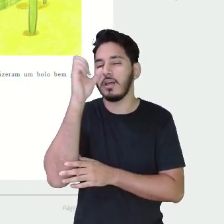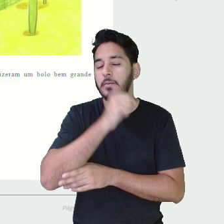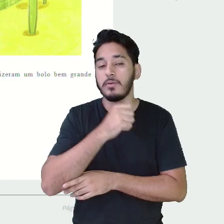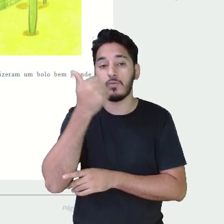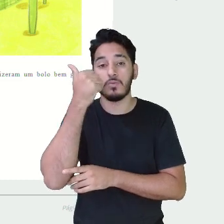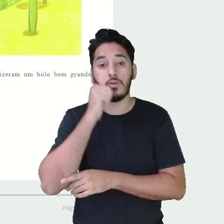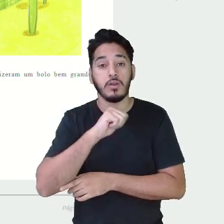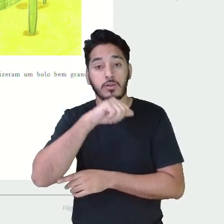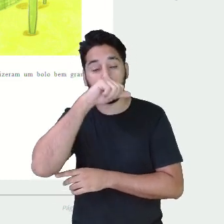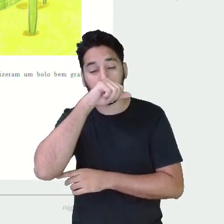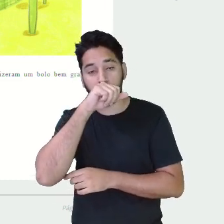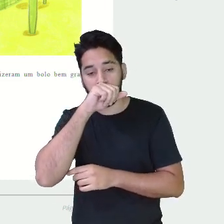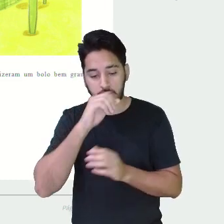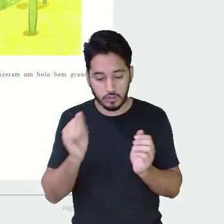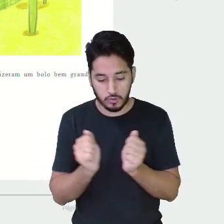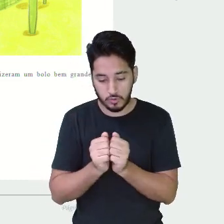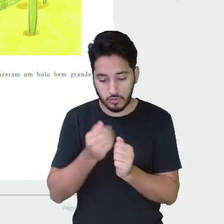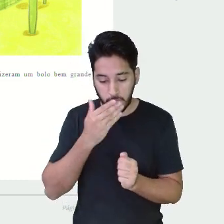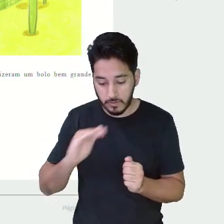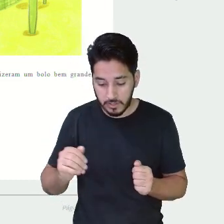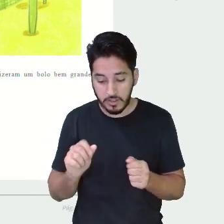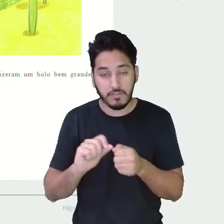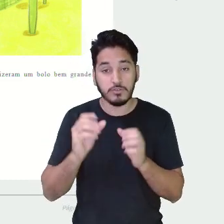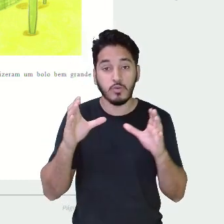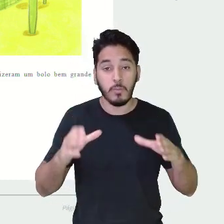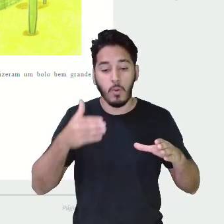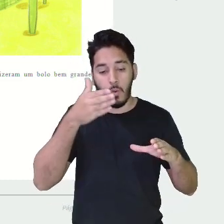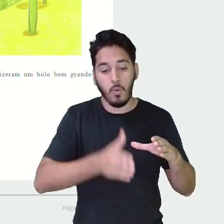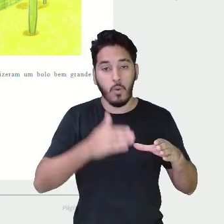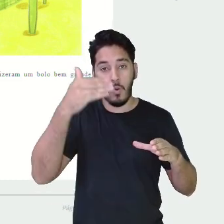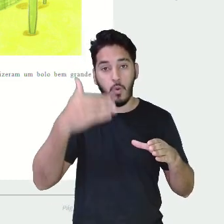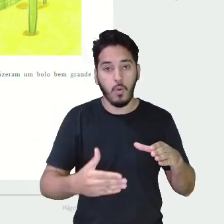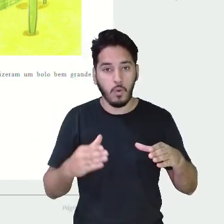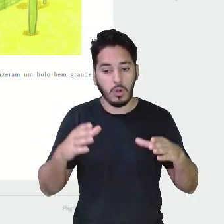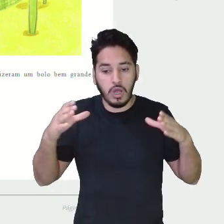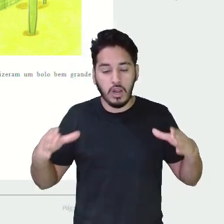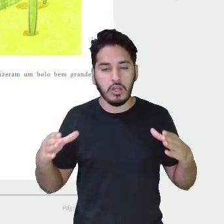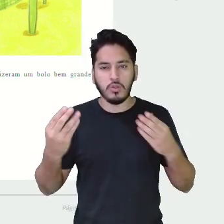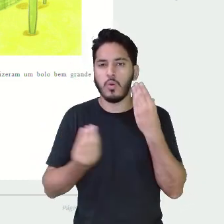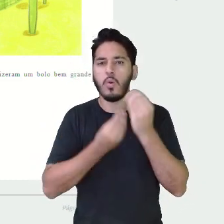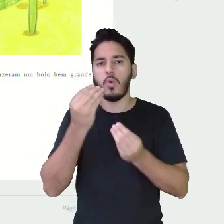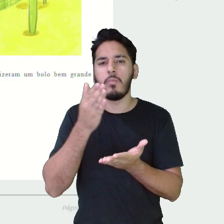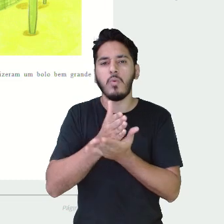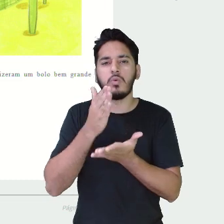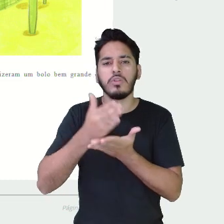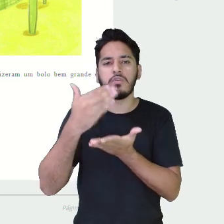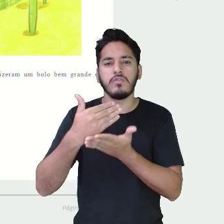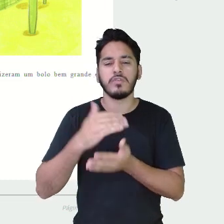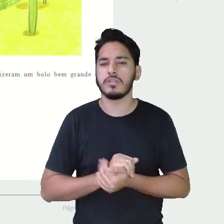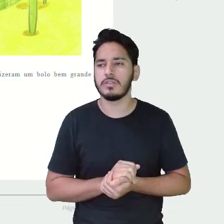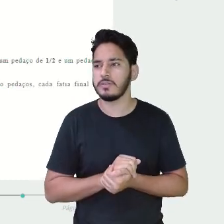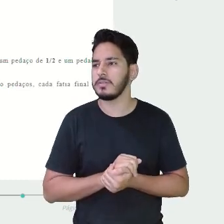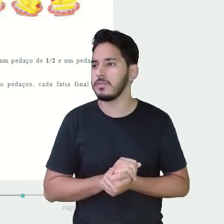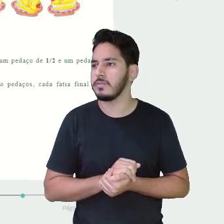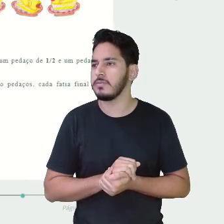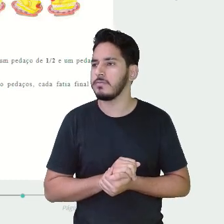as crianças fizeram um bolo bem grande e bem gostoso. Como podemos reparti-lo?